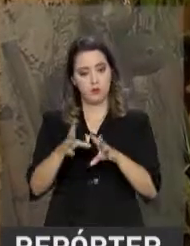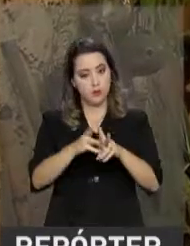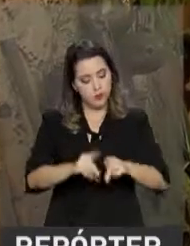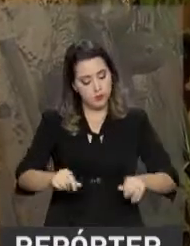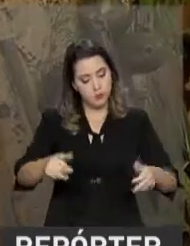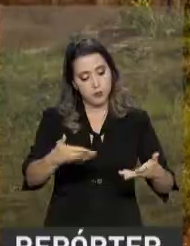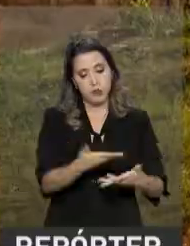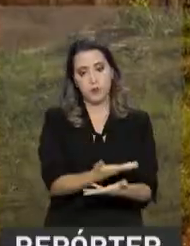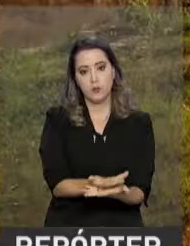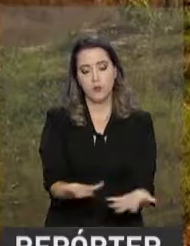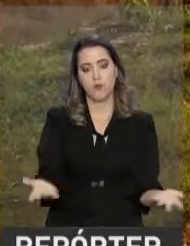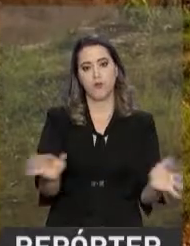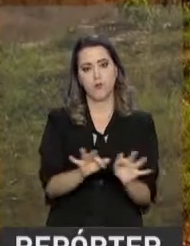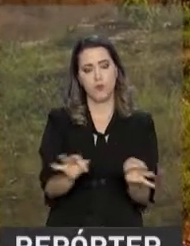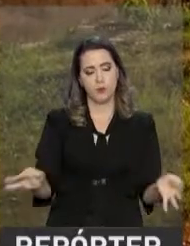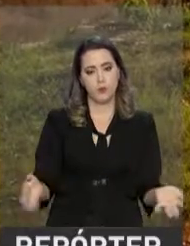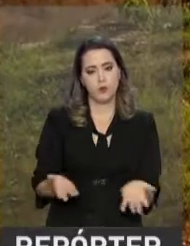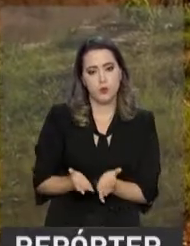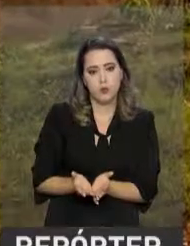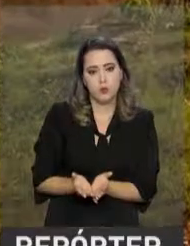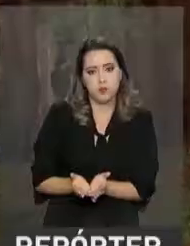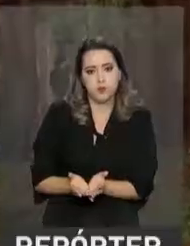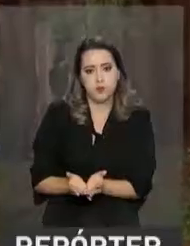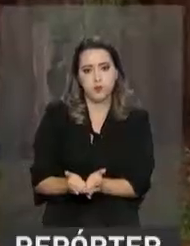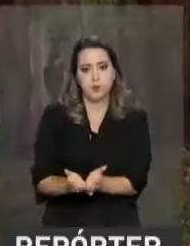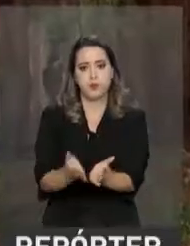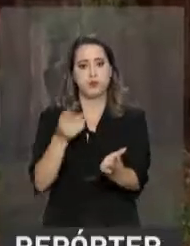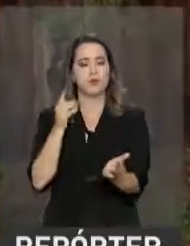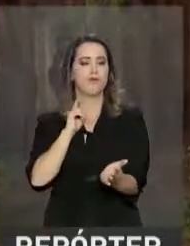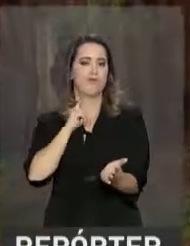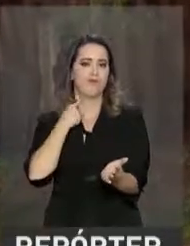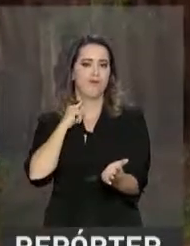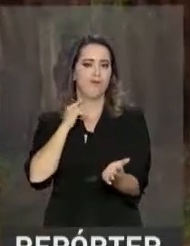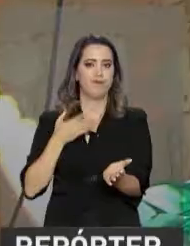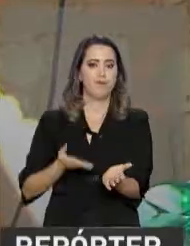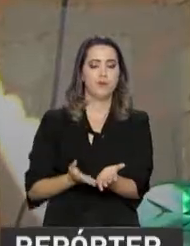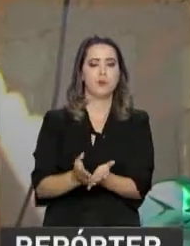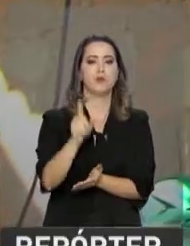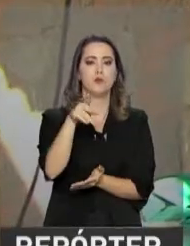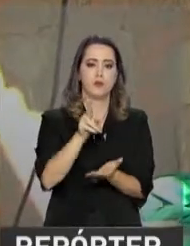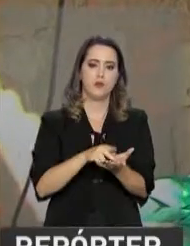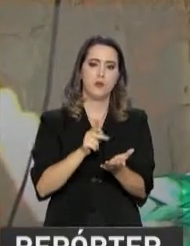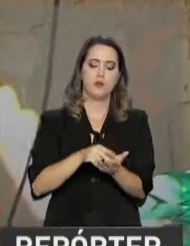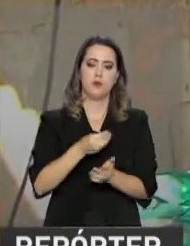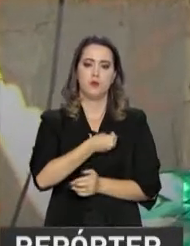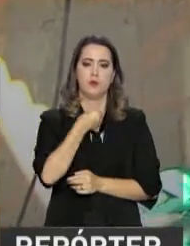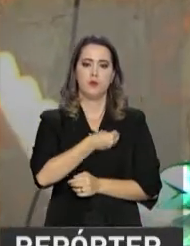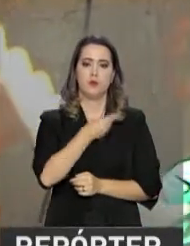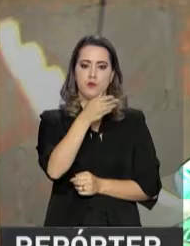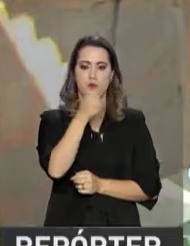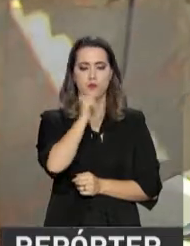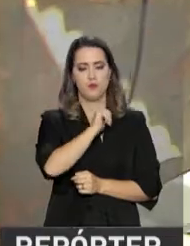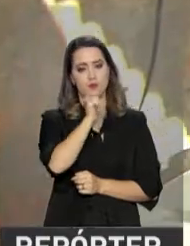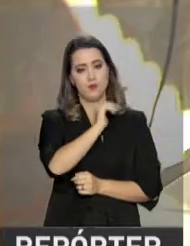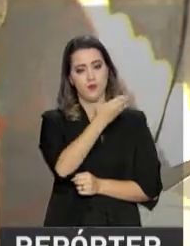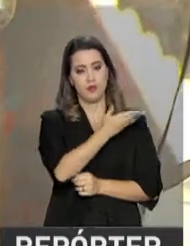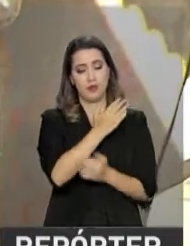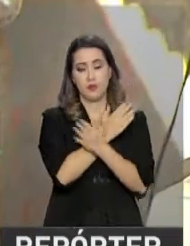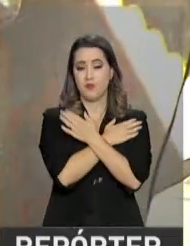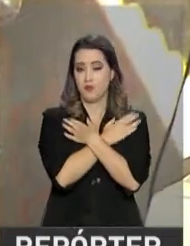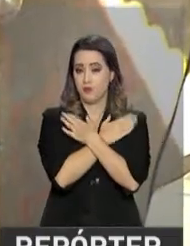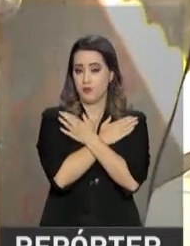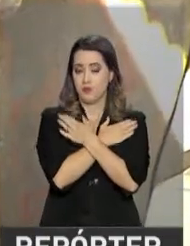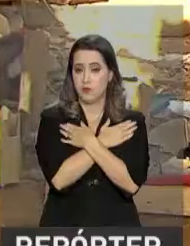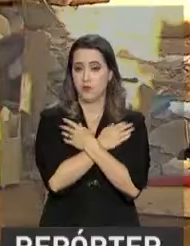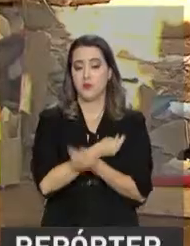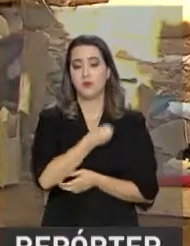terra batida e um esgoto a céu aberto não idéia da realidade vivida pela dona de casa edna desempregada